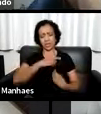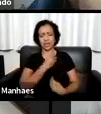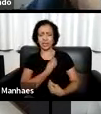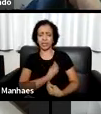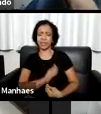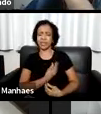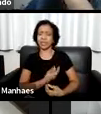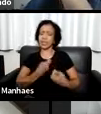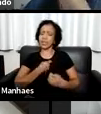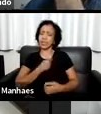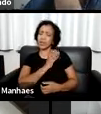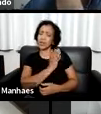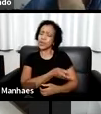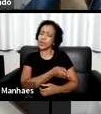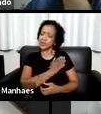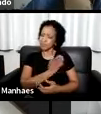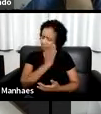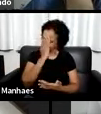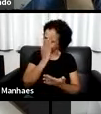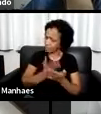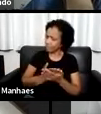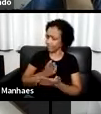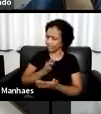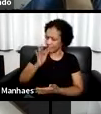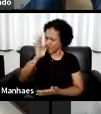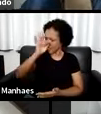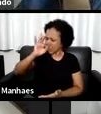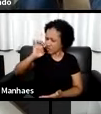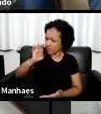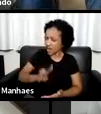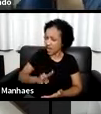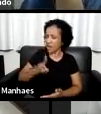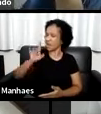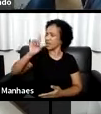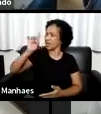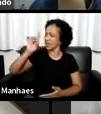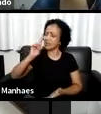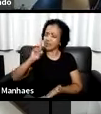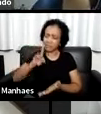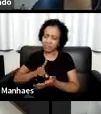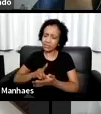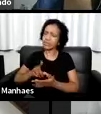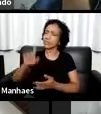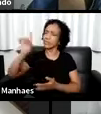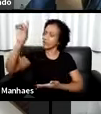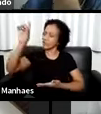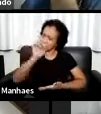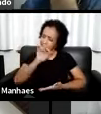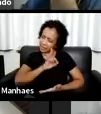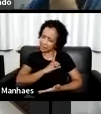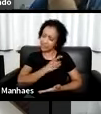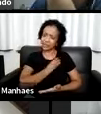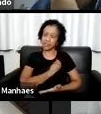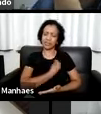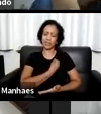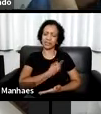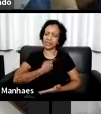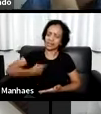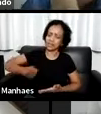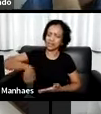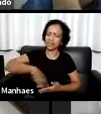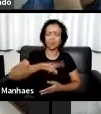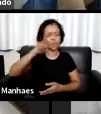que acredite, que tenha fé em ti, Senhor, que tua presença é uma constante nas nossas vidas. Ó